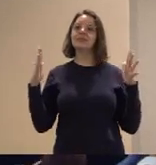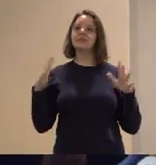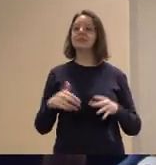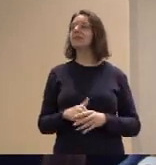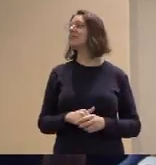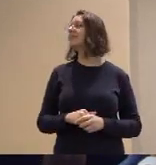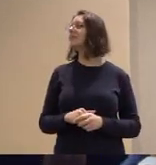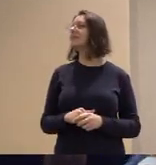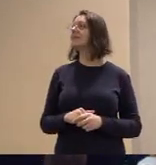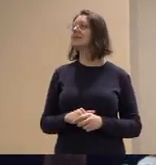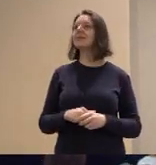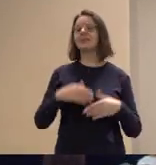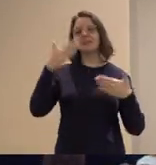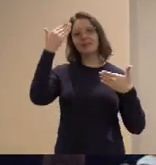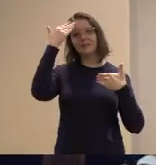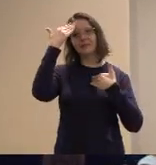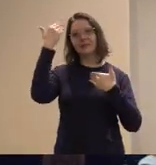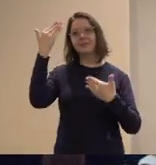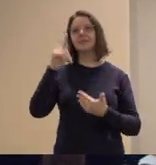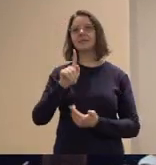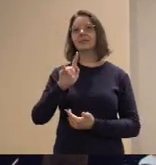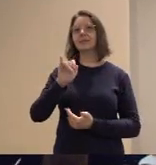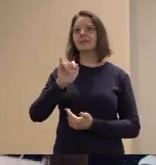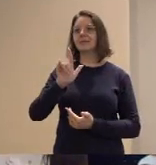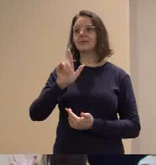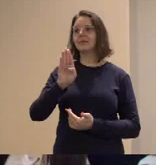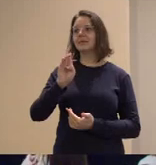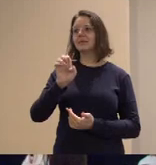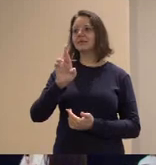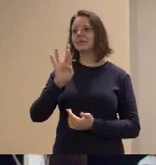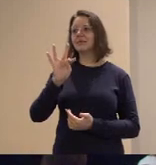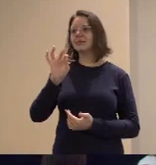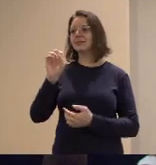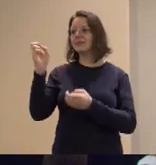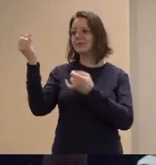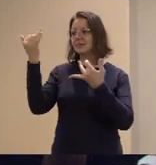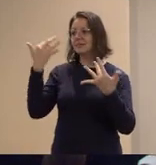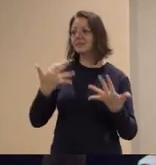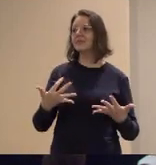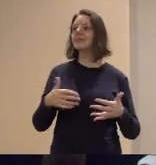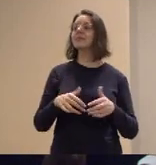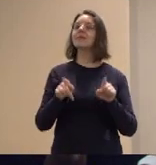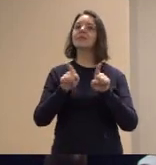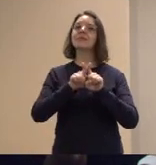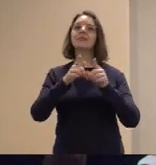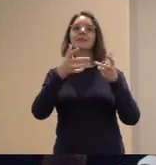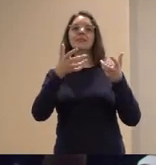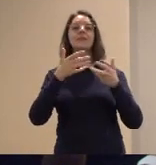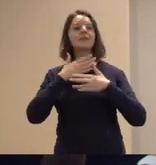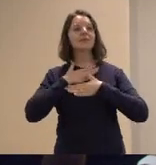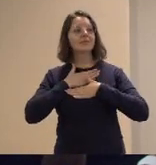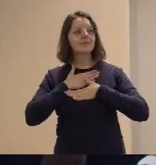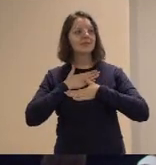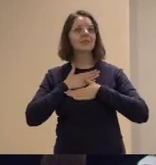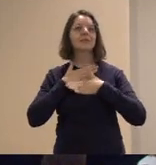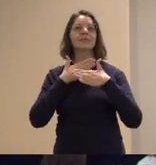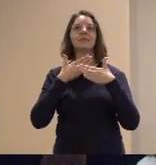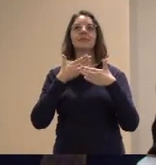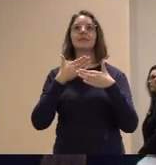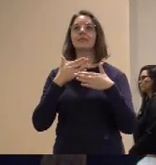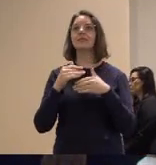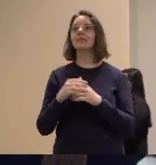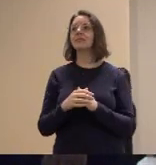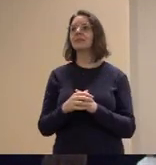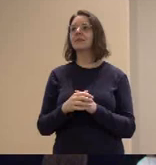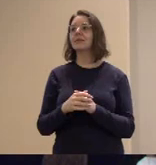Obrigado ao senhor Gilberto pelas palavras. Nós ainda gostaríamos de convidar para fazer parte aqui do